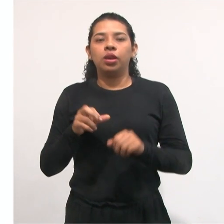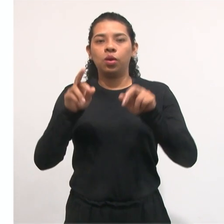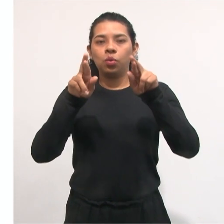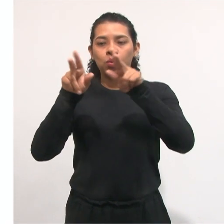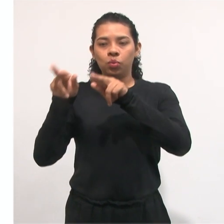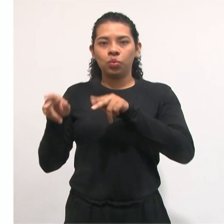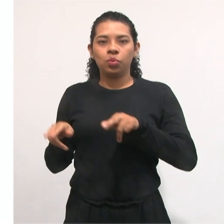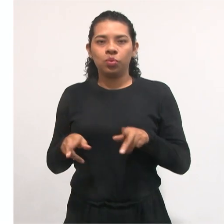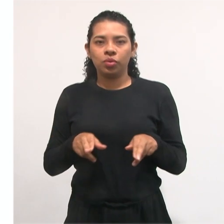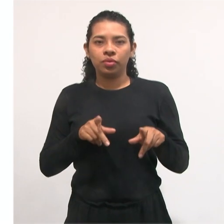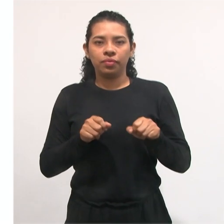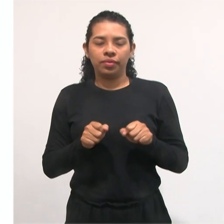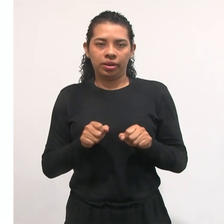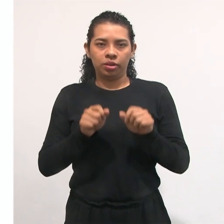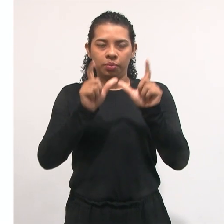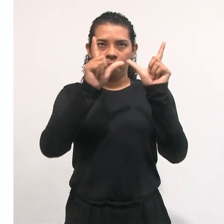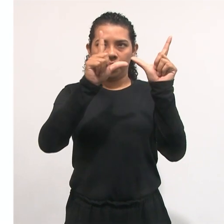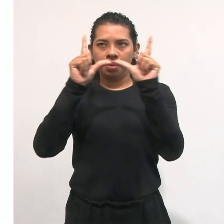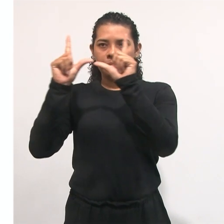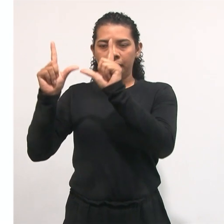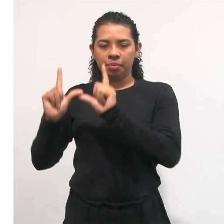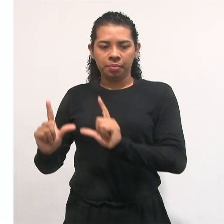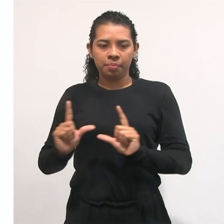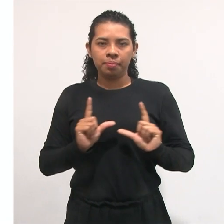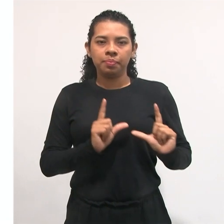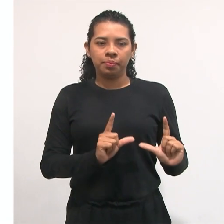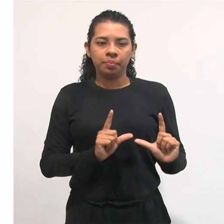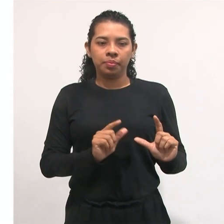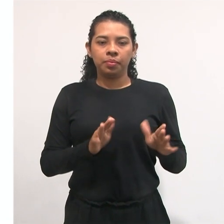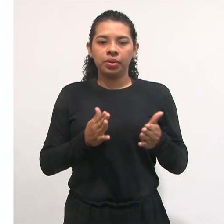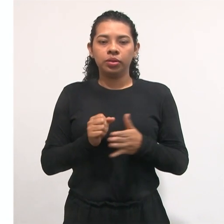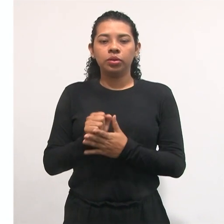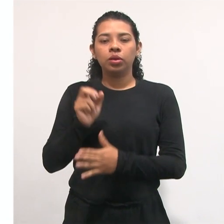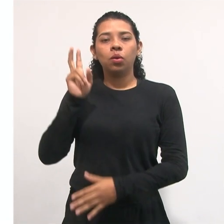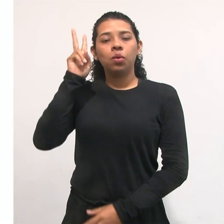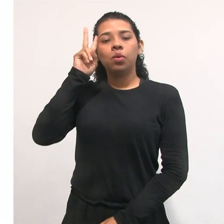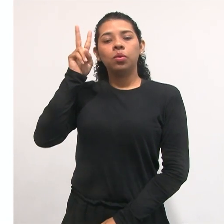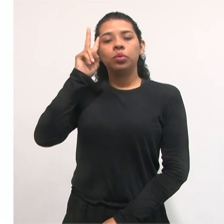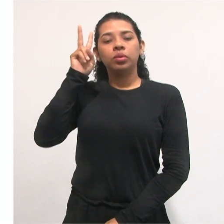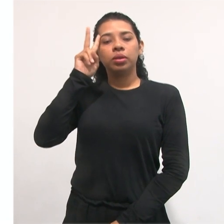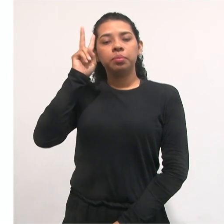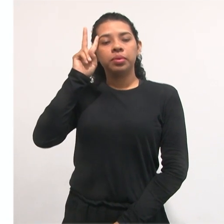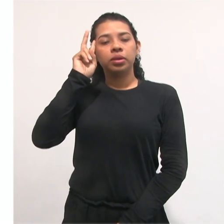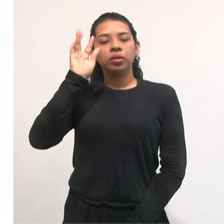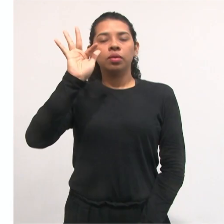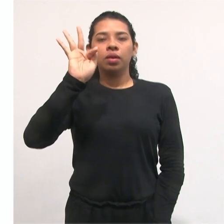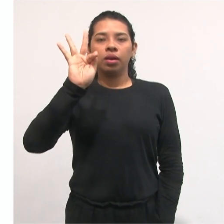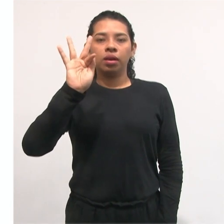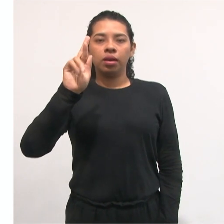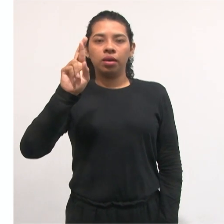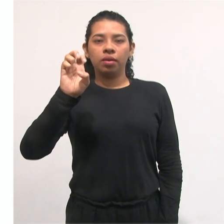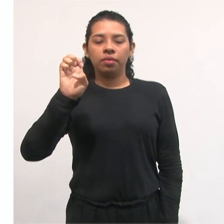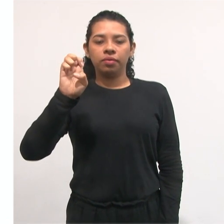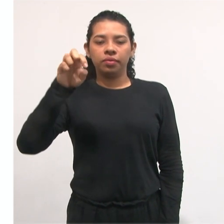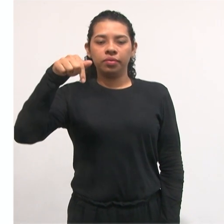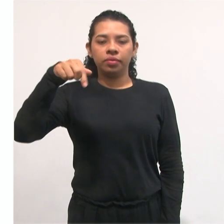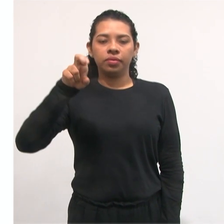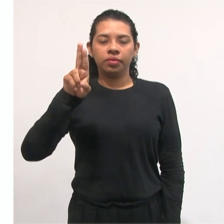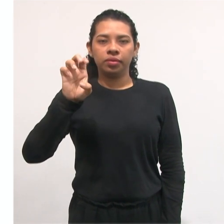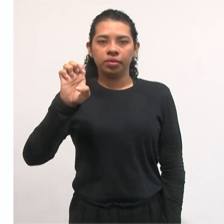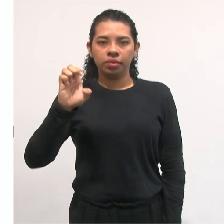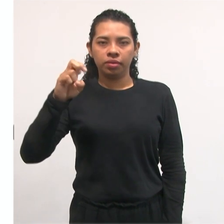frequência, ok? Essa aqui é o nosso FI, ok? É o nosso FI, a frequência simples